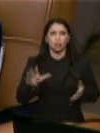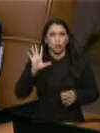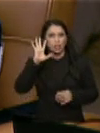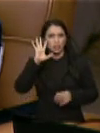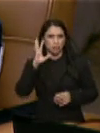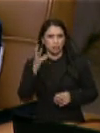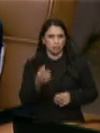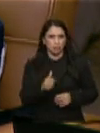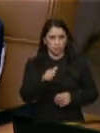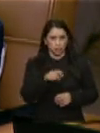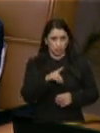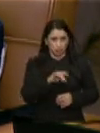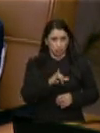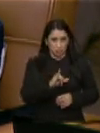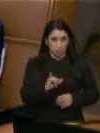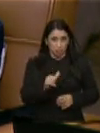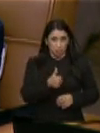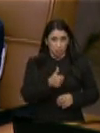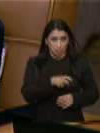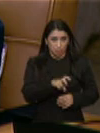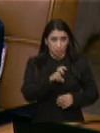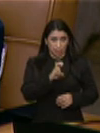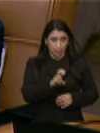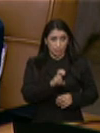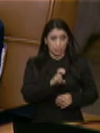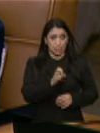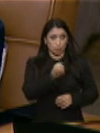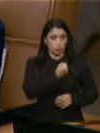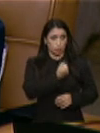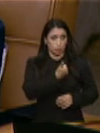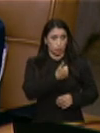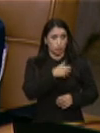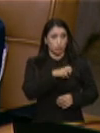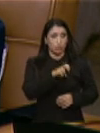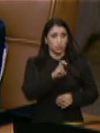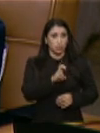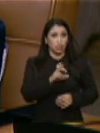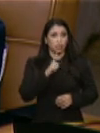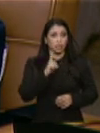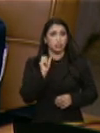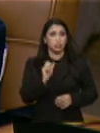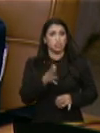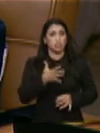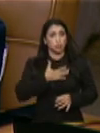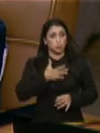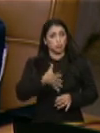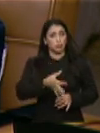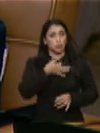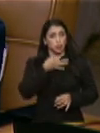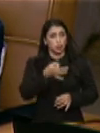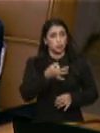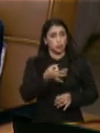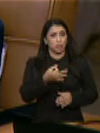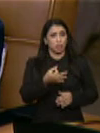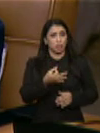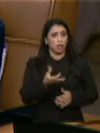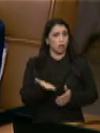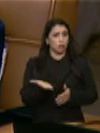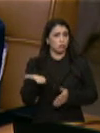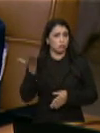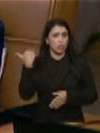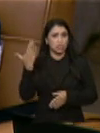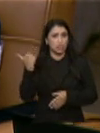decisão da ADI número 15, porém, a toda evidência, pelo menos na minha compreensão, ficou no passado,